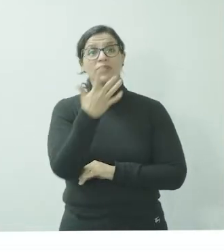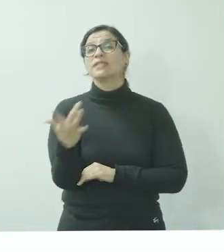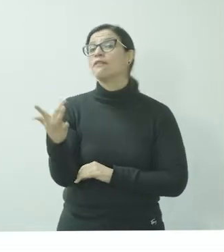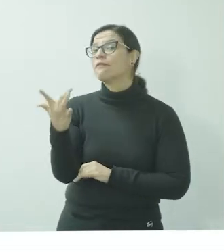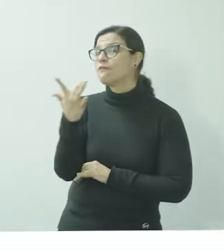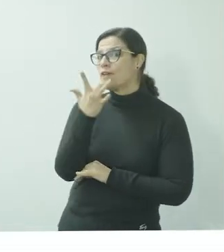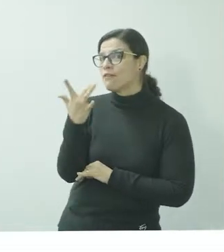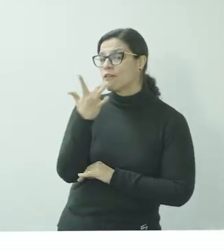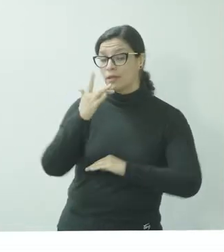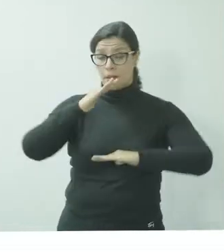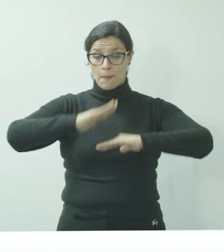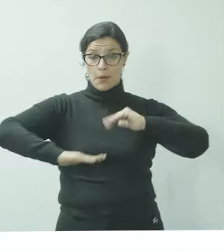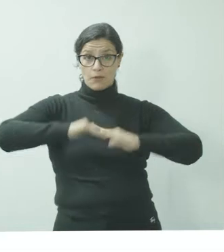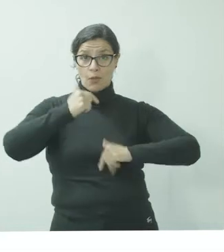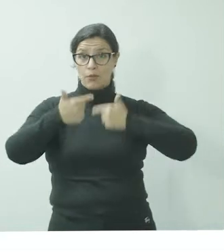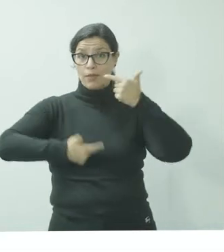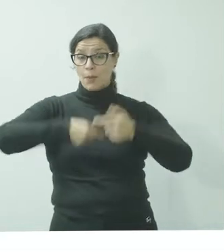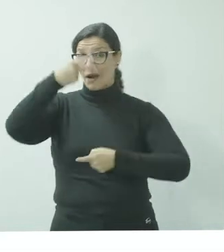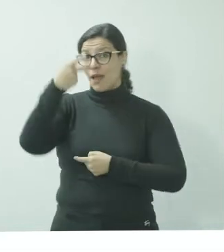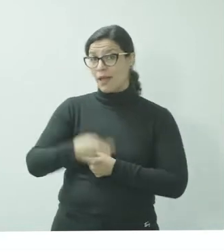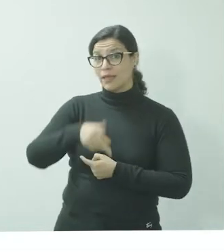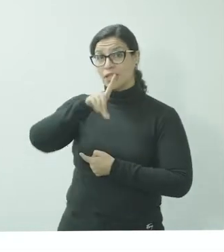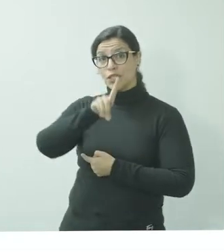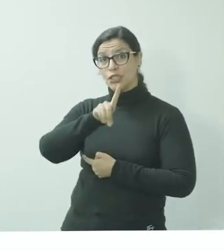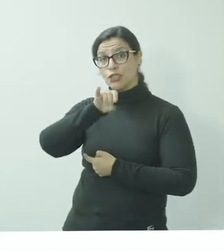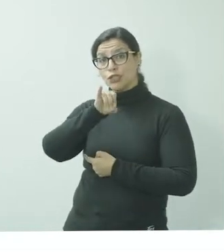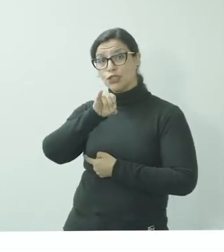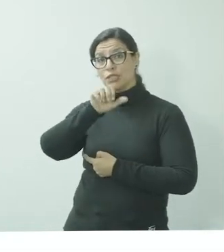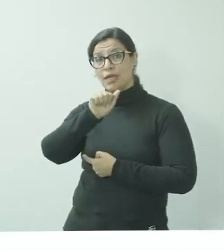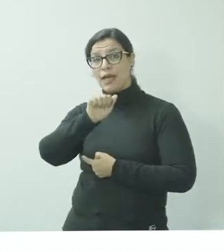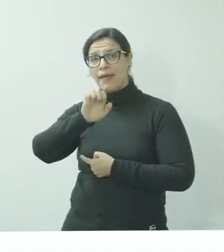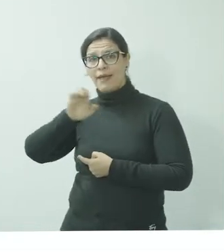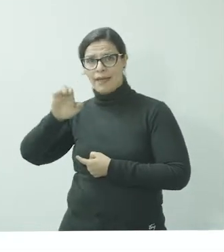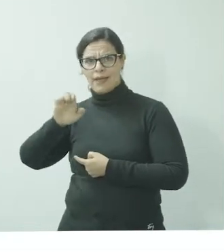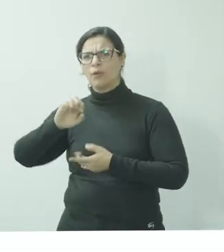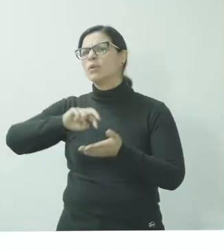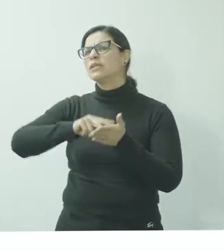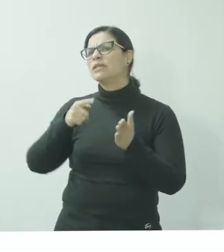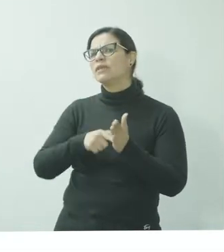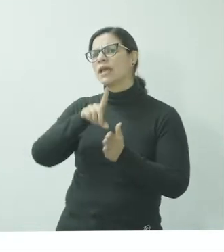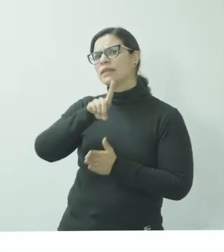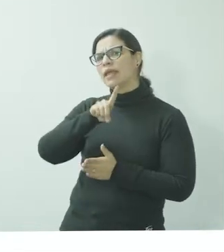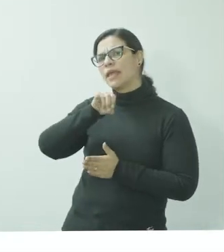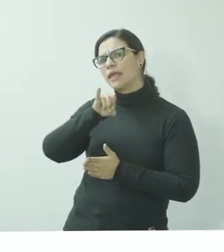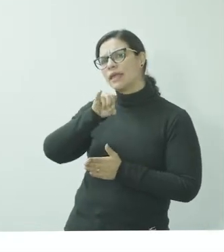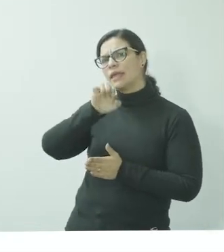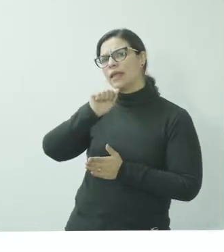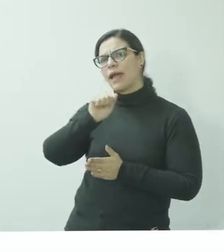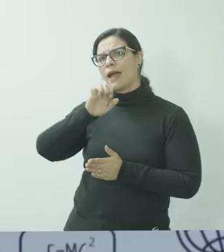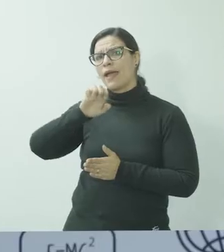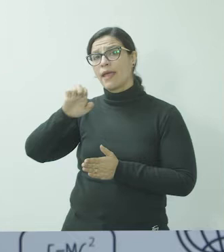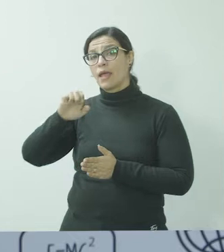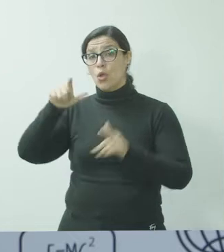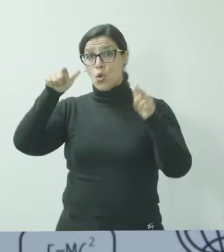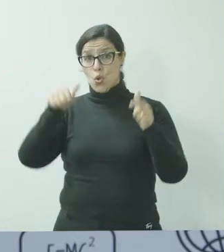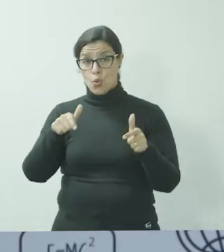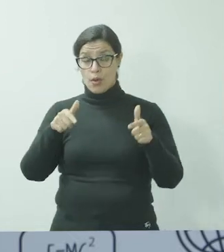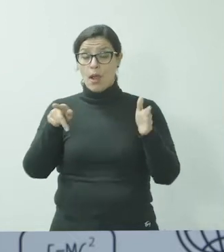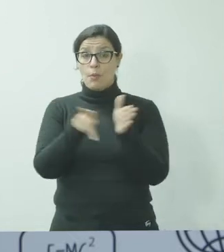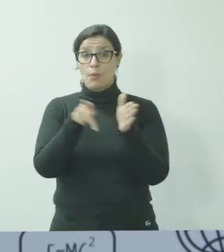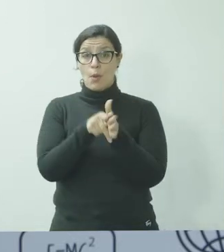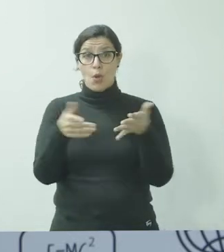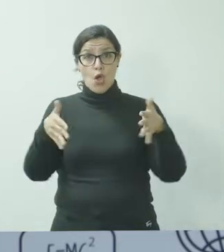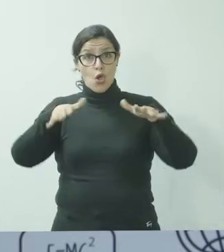frutas favoritas dos profissionais do diae mas o que que é diae é o departamento de